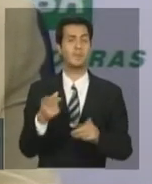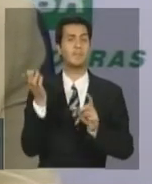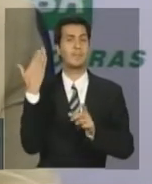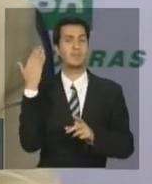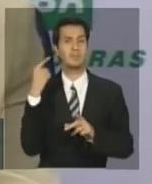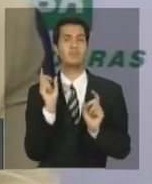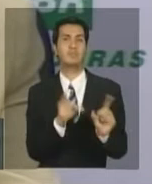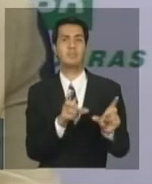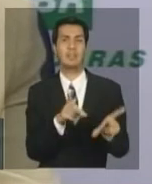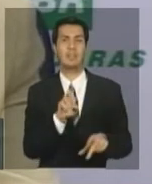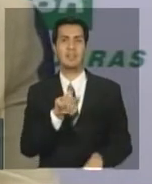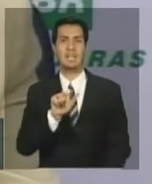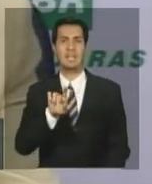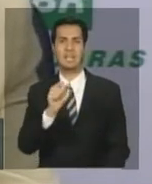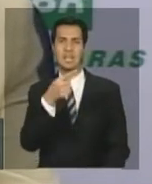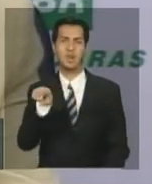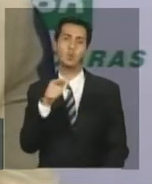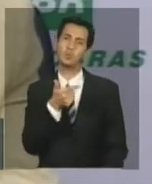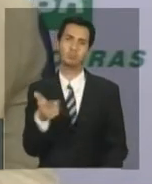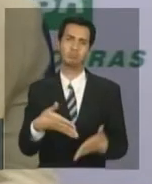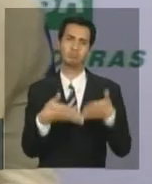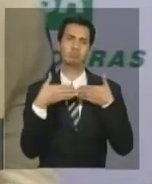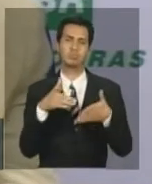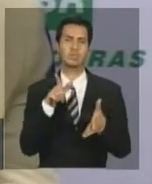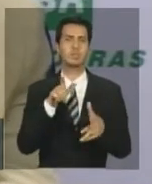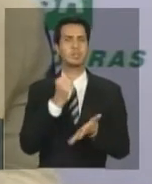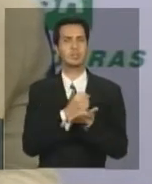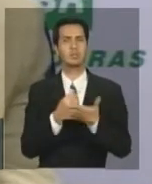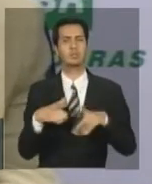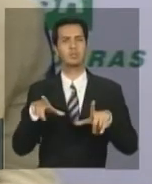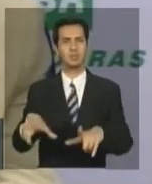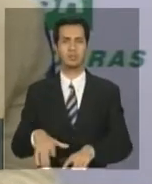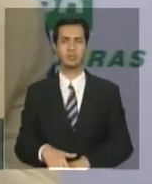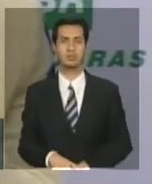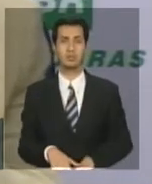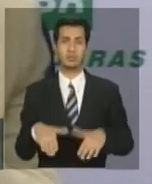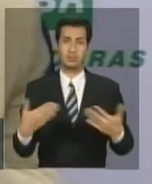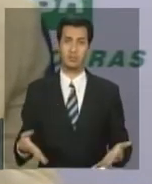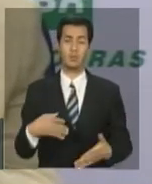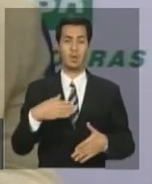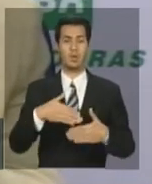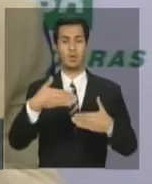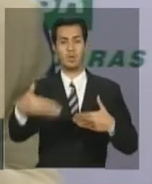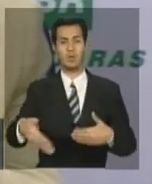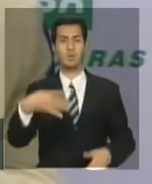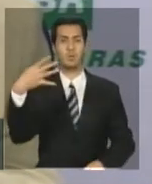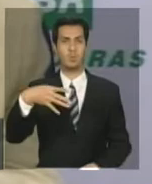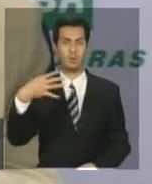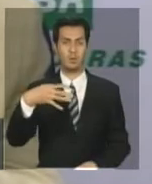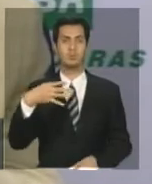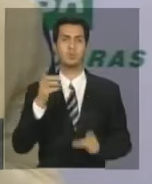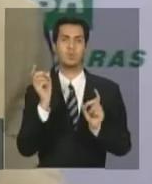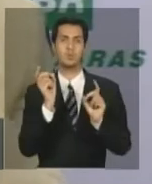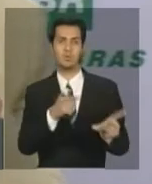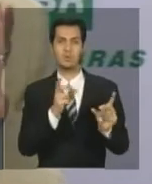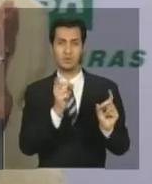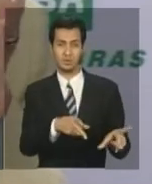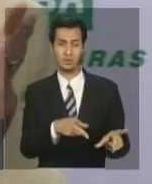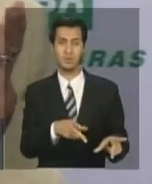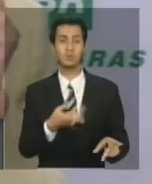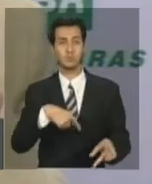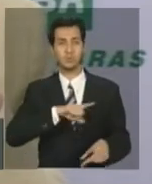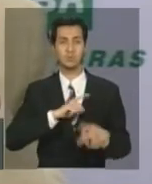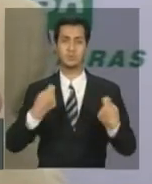solicitação de licença. Então, para participar do quarto terminal, nós temos que ter, do quarto leilão, nós temos que